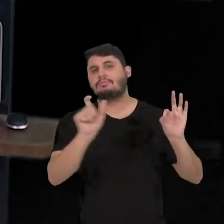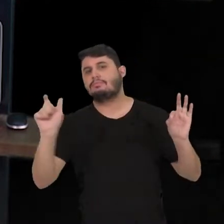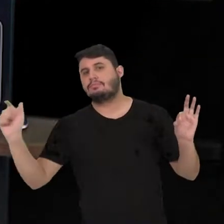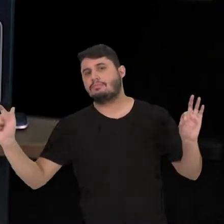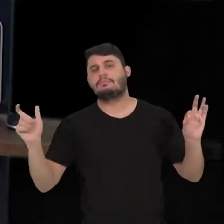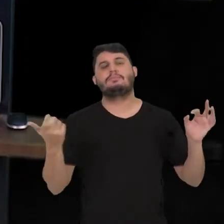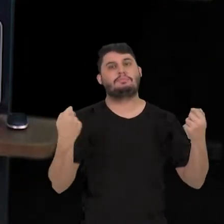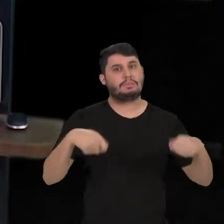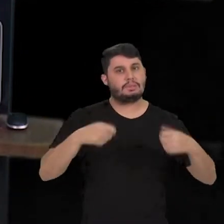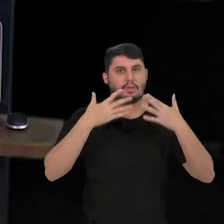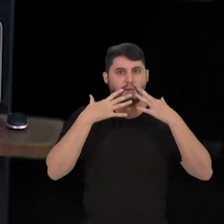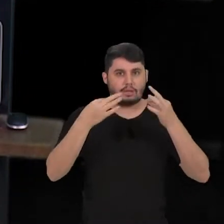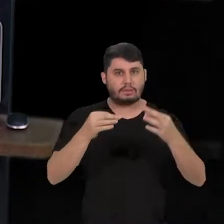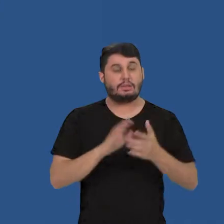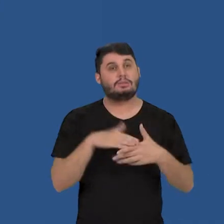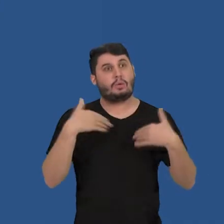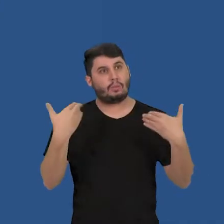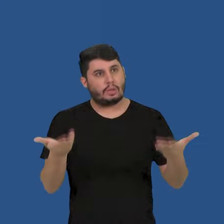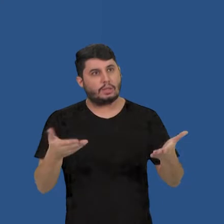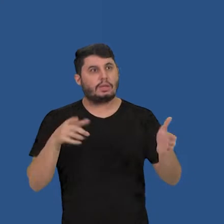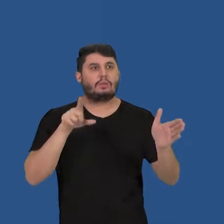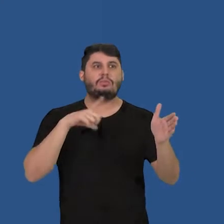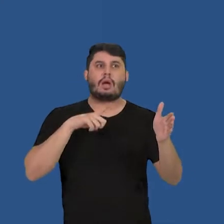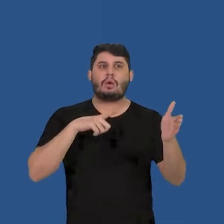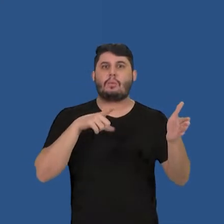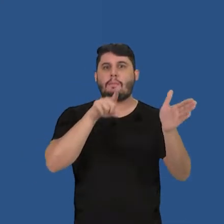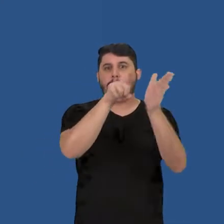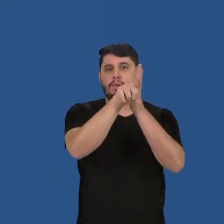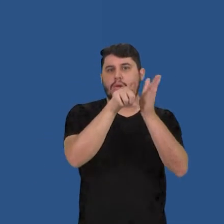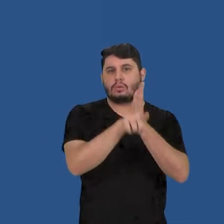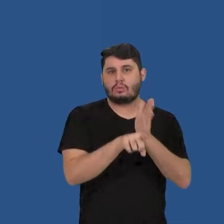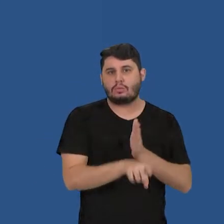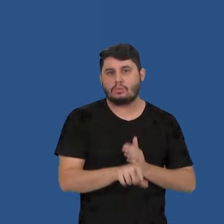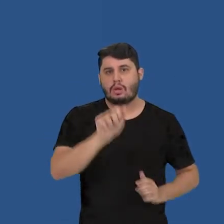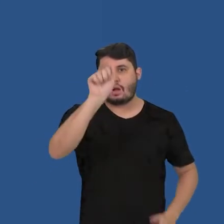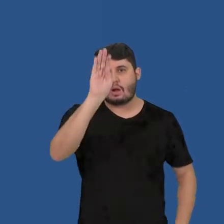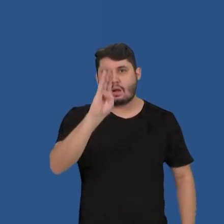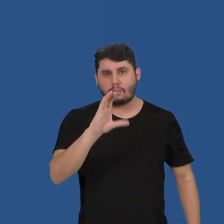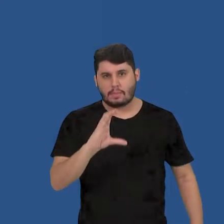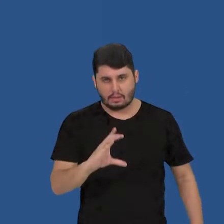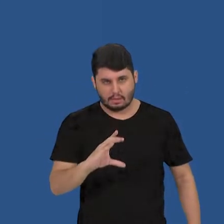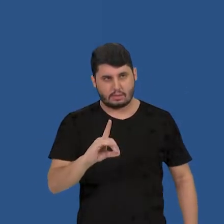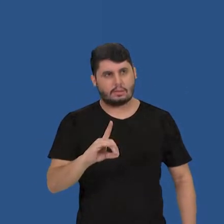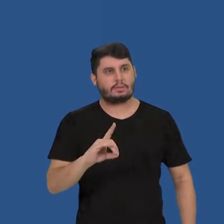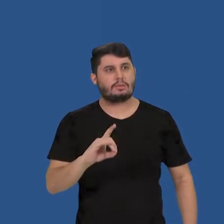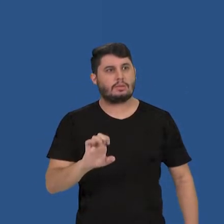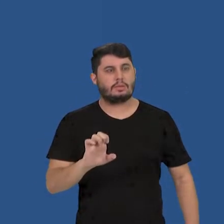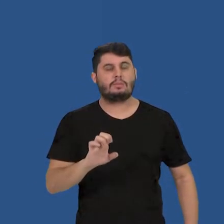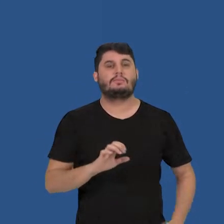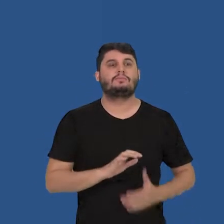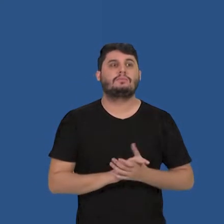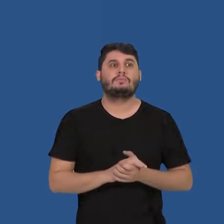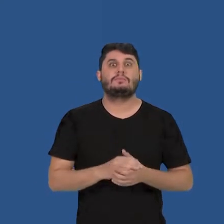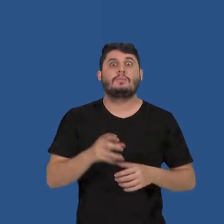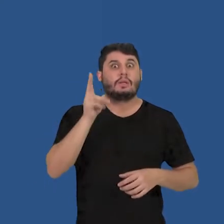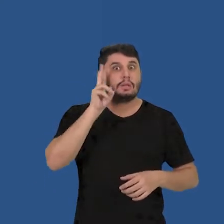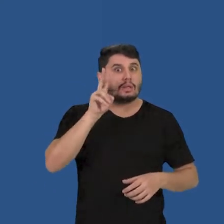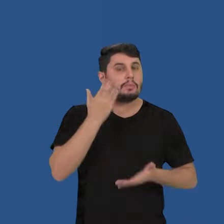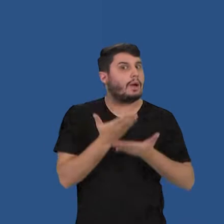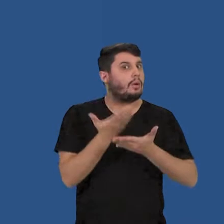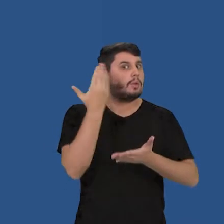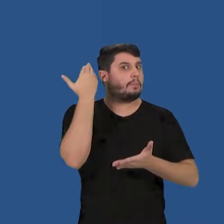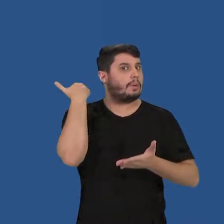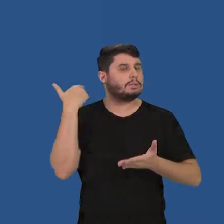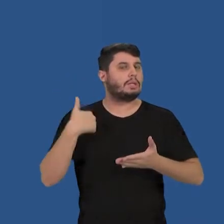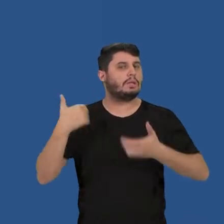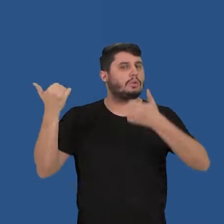Bom, as perguntas estão aí, né? No cartoon, a crítica, detalhe, lembra daquela questão daquela última aula, quando falava do